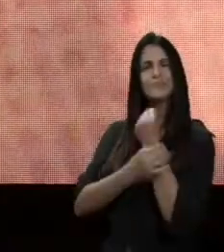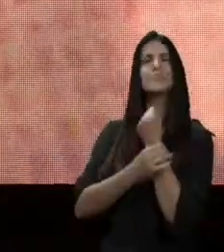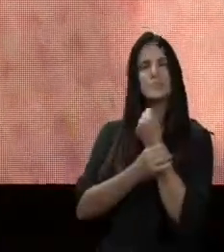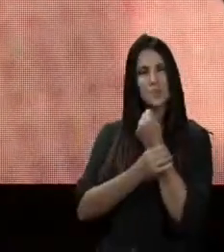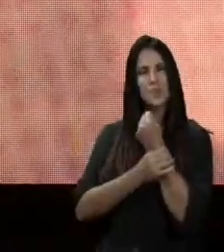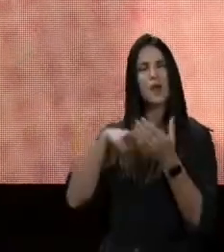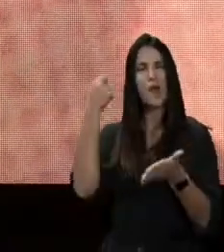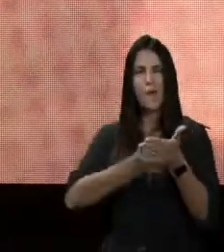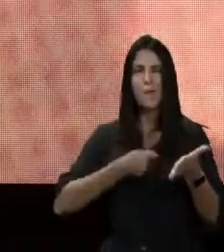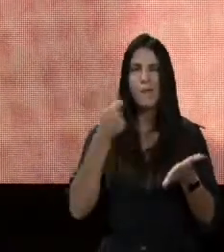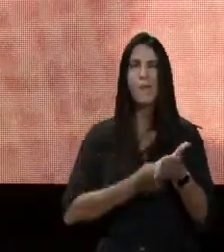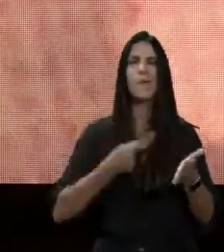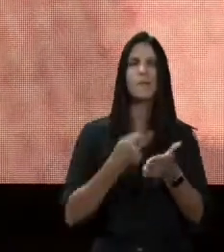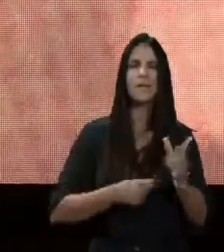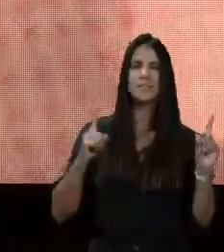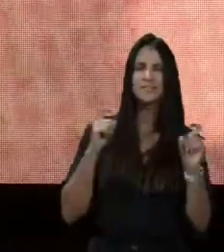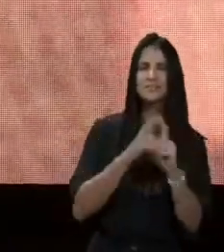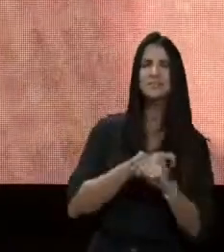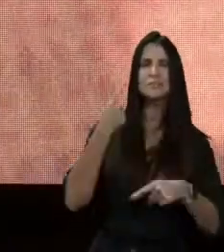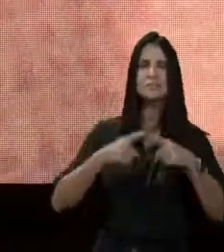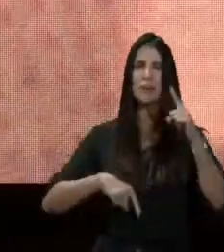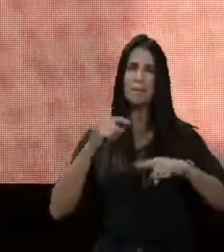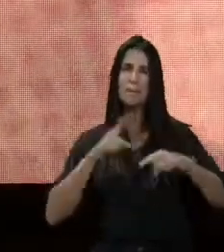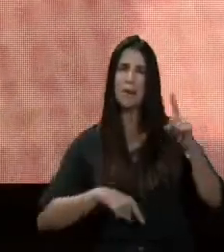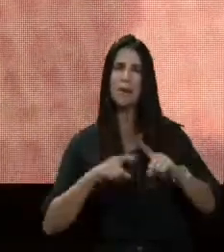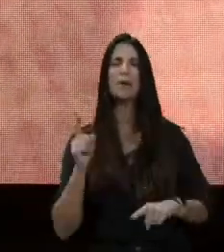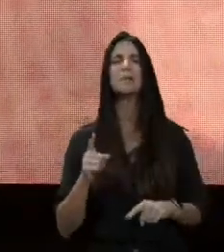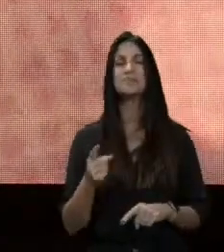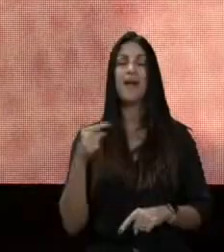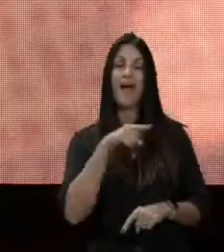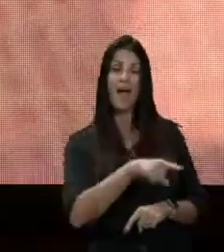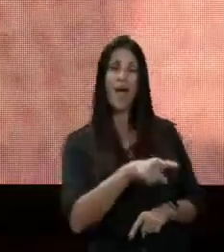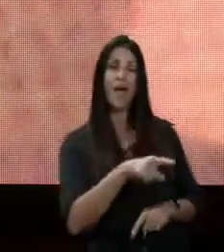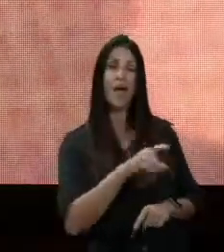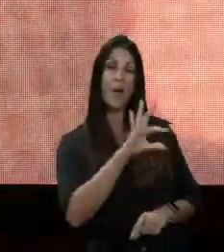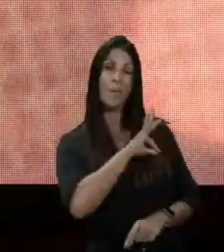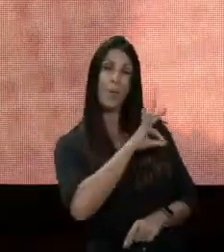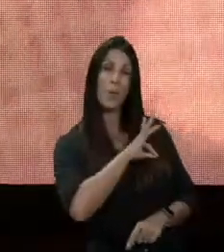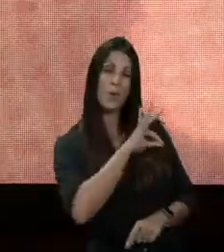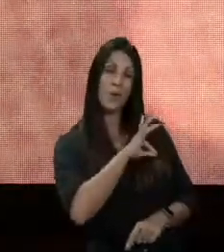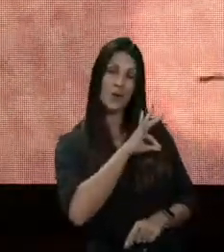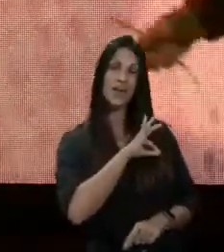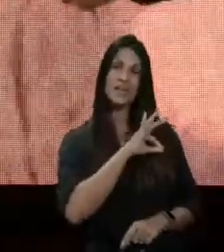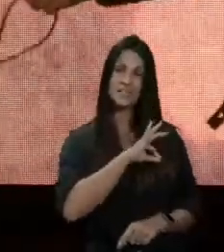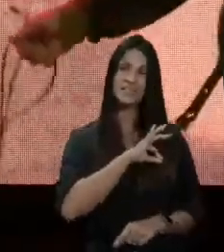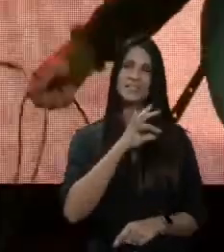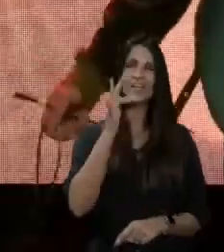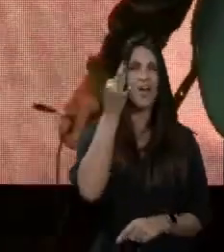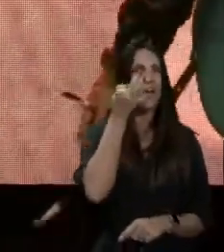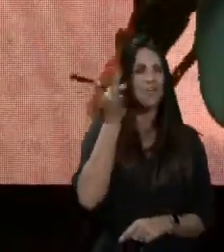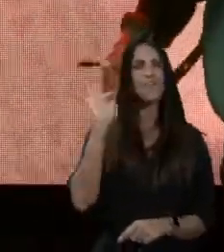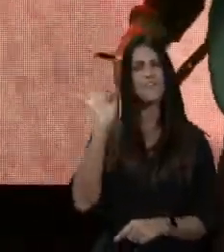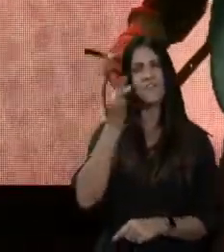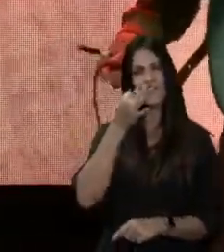muitas vezes sem equipamento a Polícia Federal está aqui o amigo harodim representando a polícia federal até imagina a polícia federal aí